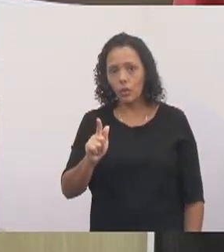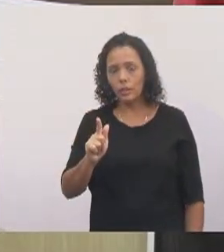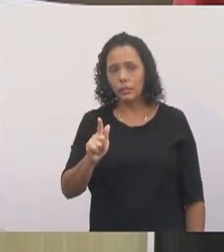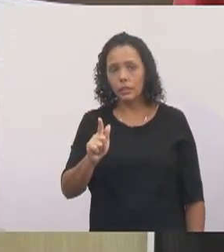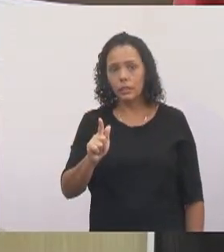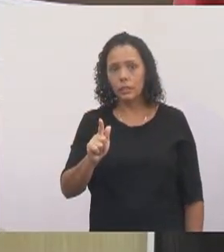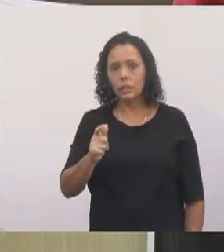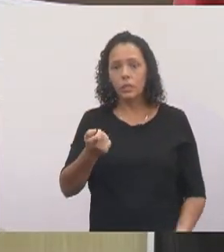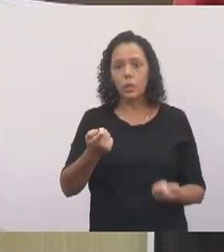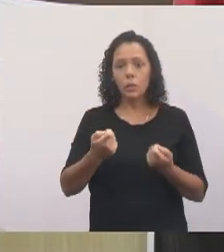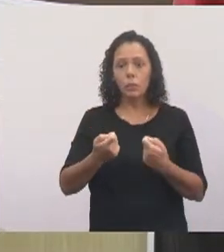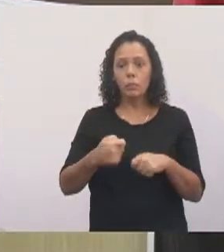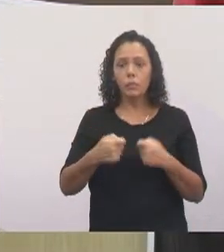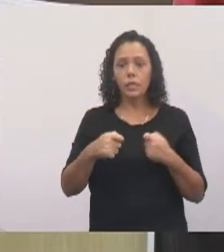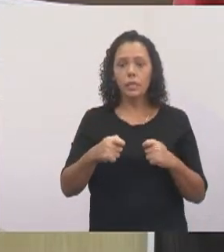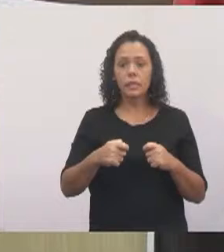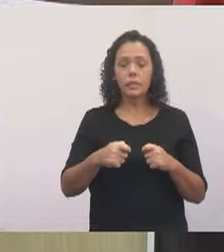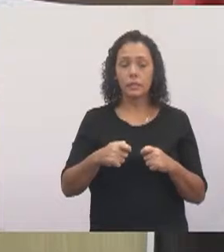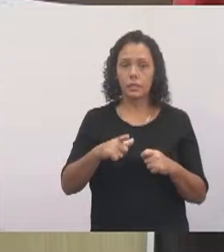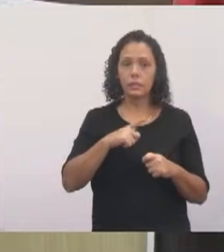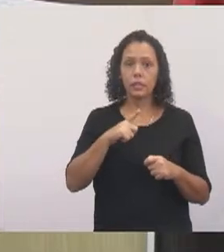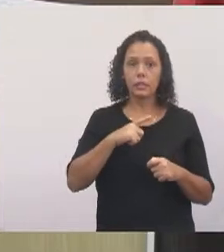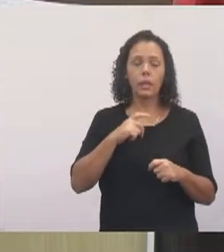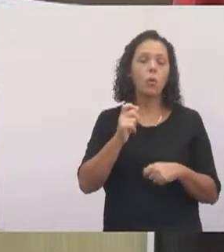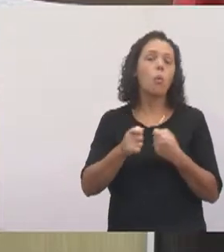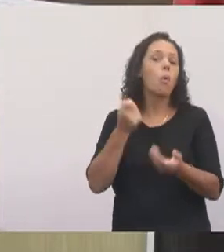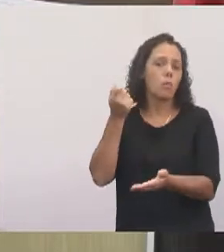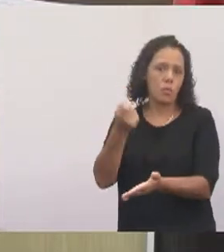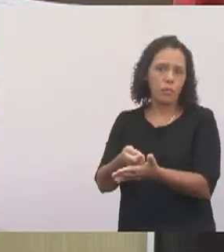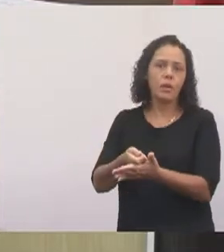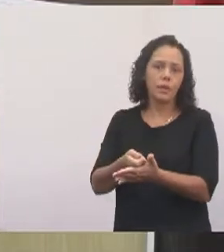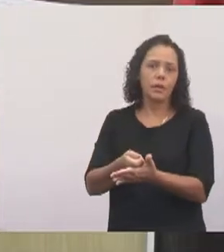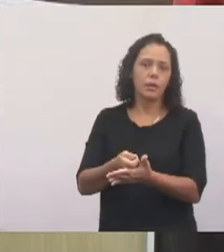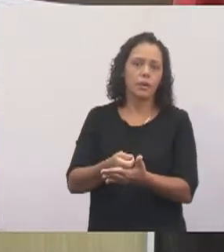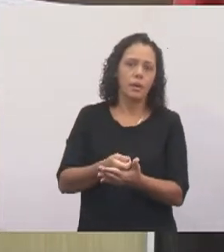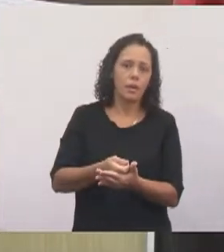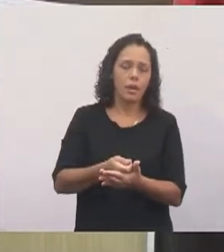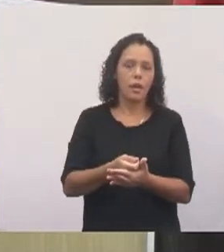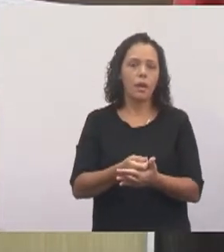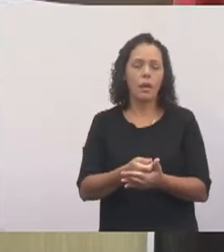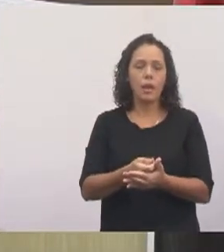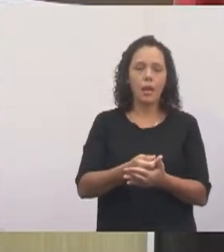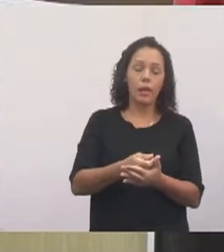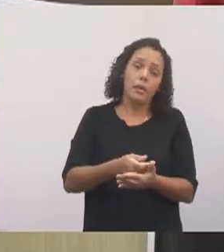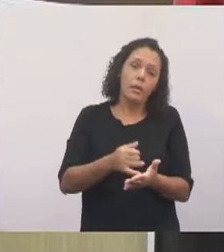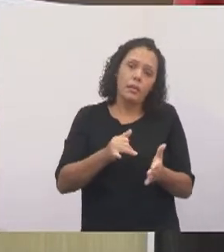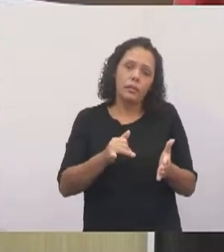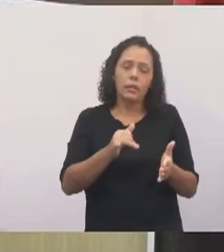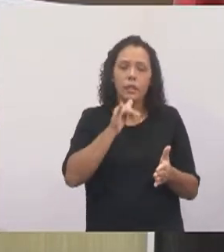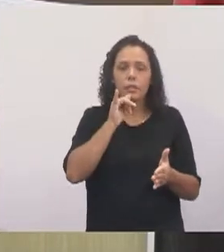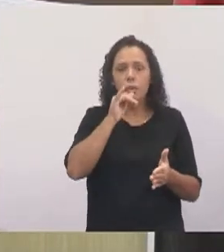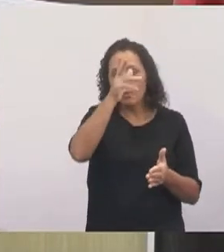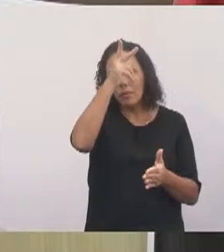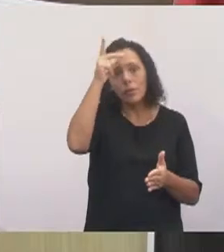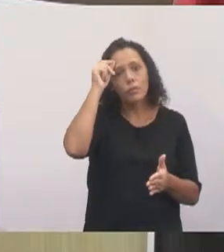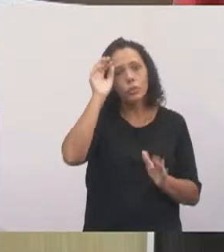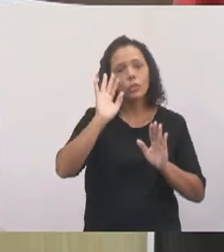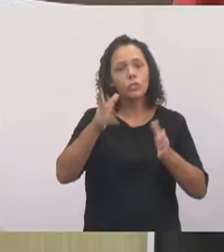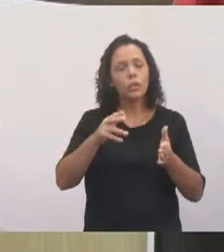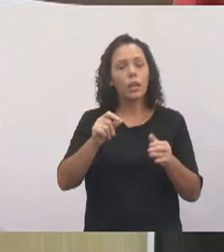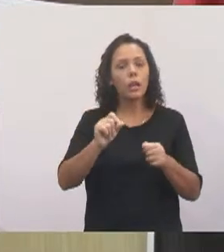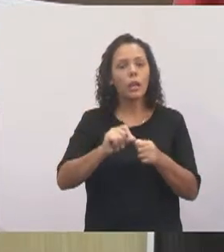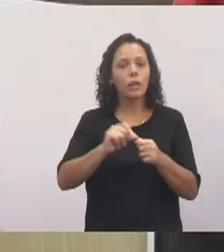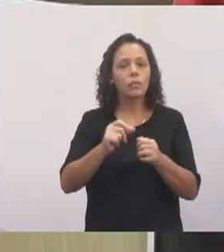tem que saber que você tem que correr também atrás do dinheiro para isso, tá? Mas é como eu falei, castração a prefeitura já dá, a vacinação eu mando, já fiz